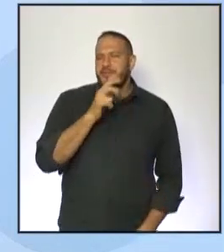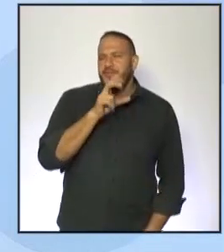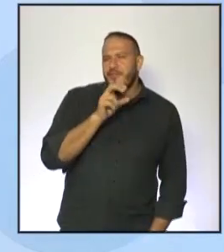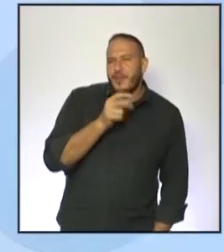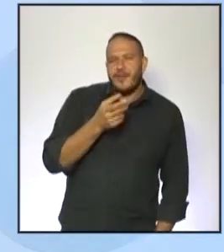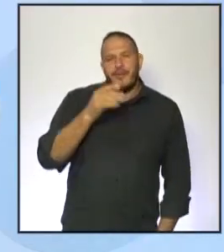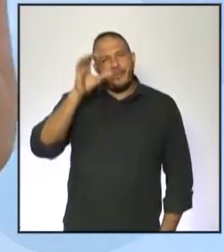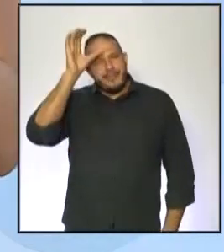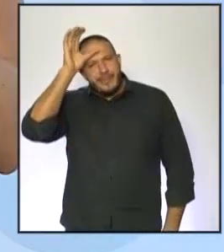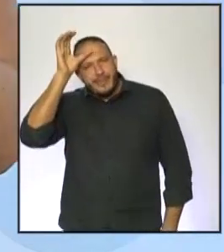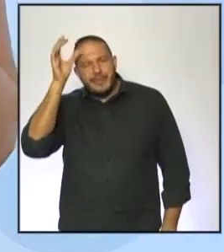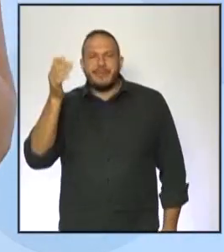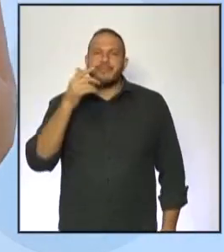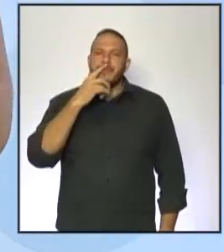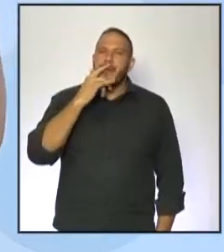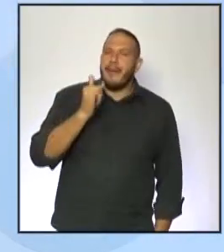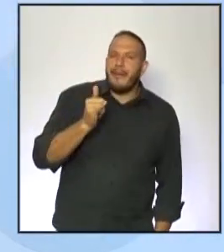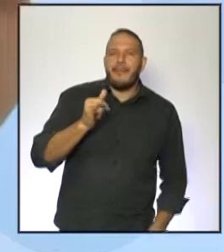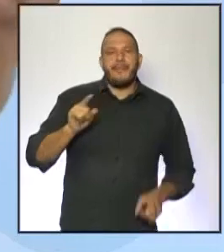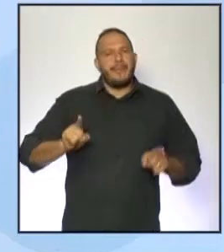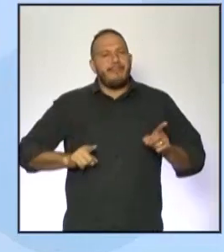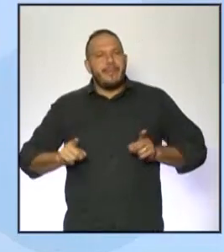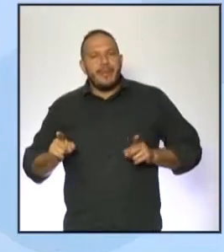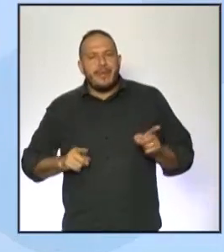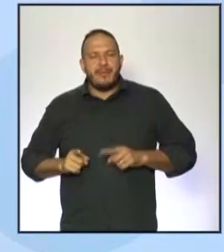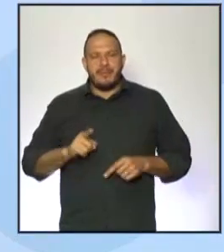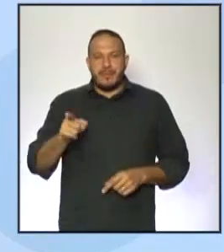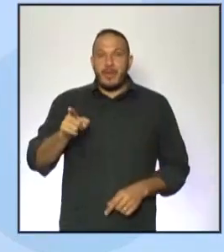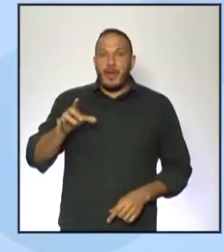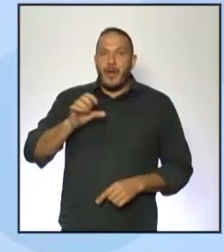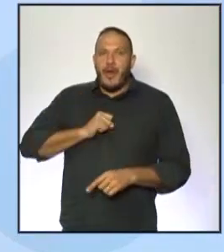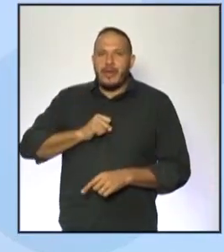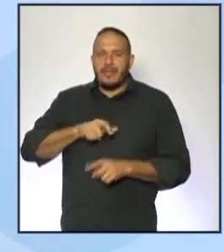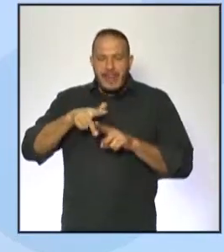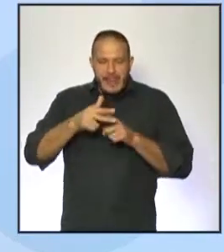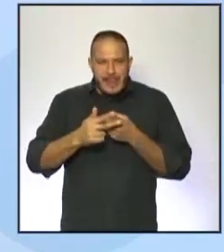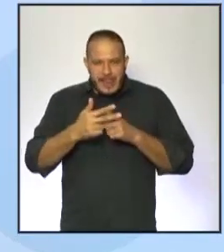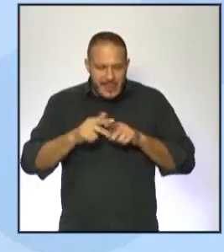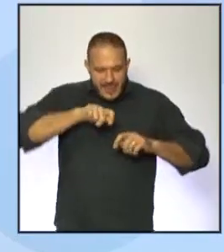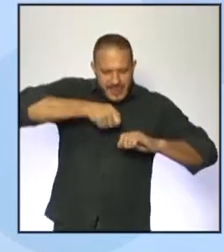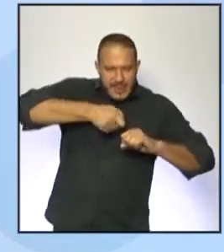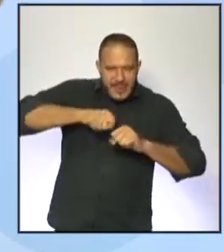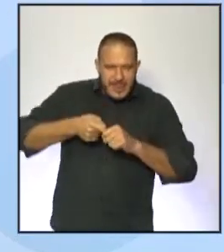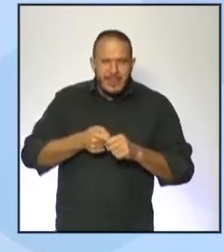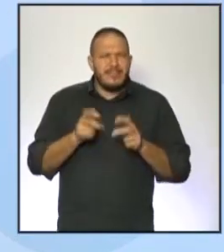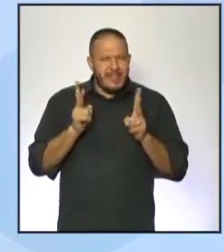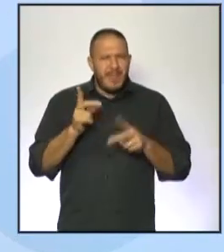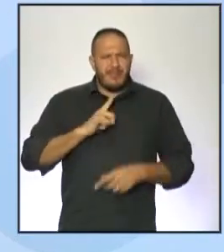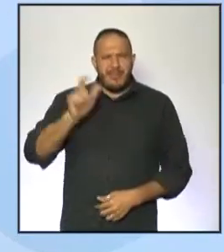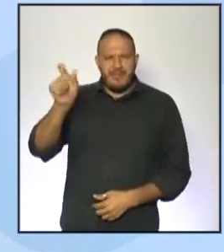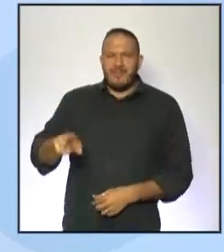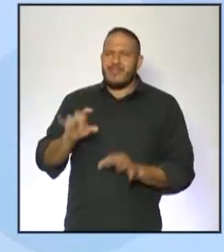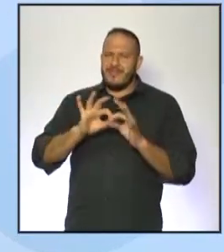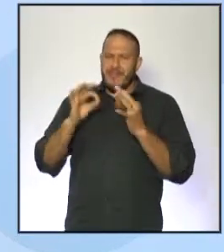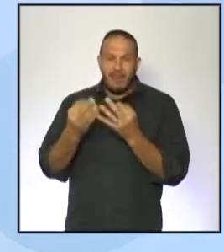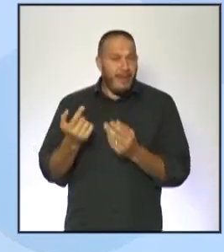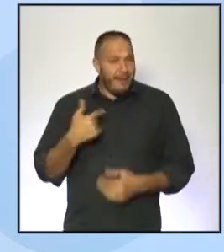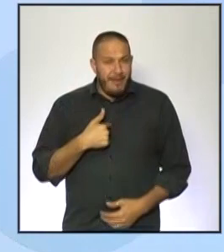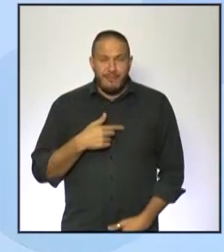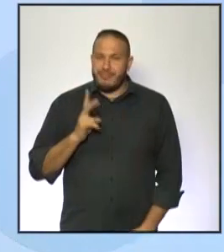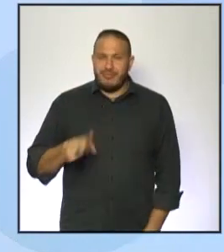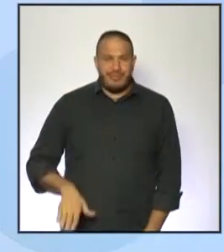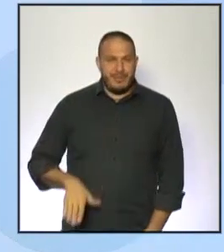uma tia, um primo que adora consertar as coisas? Na minha casa, desde pequena, isso faz parte da nossa